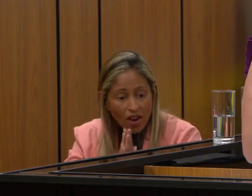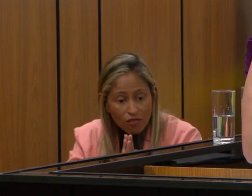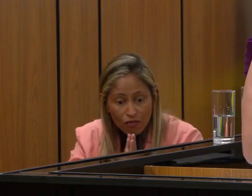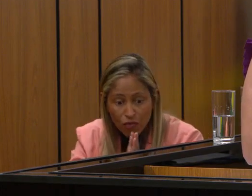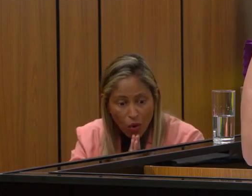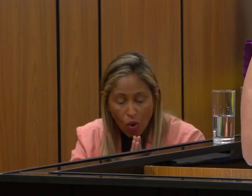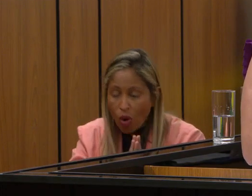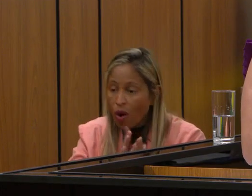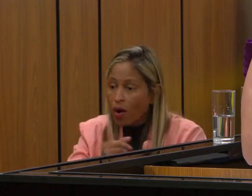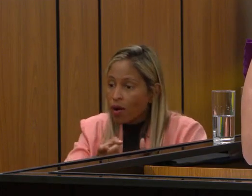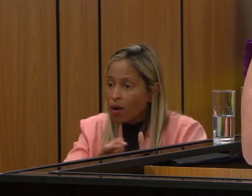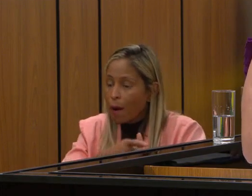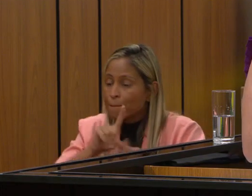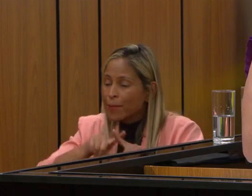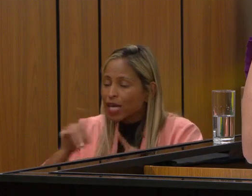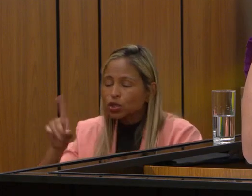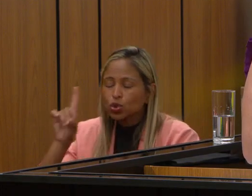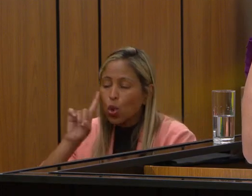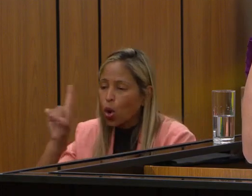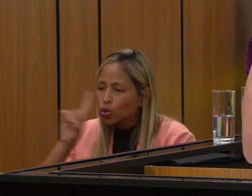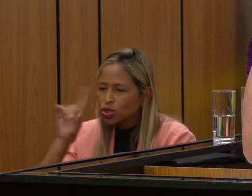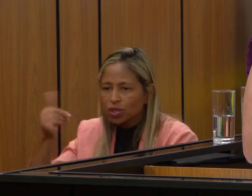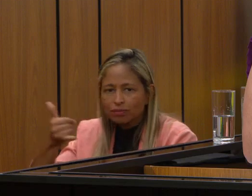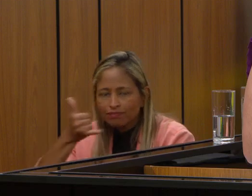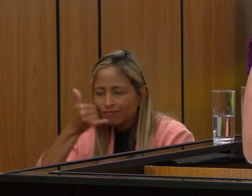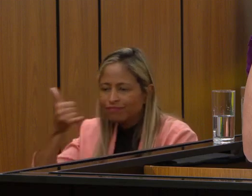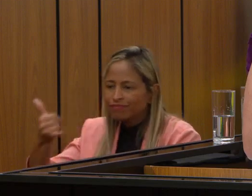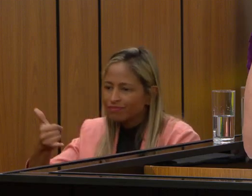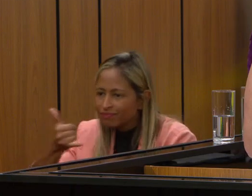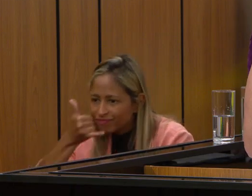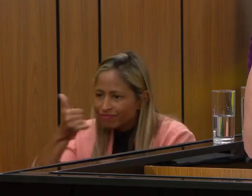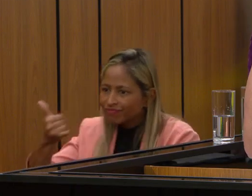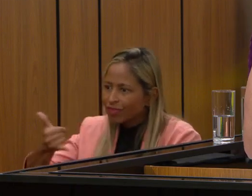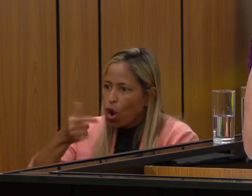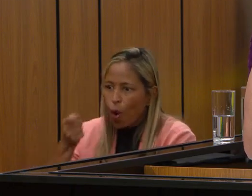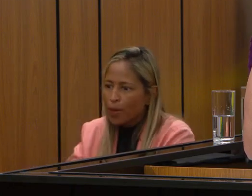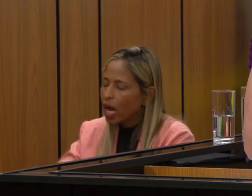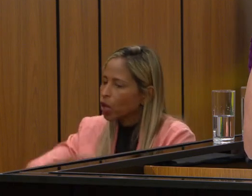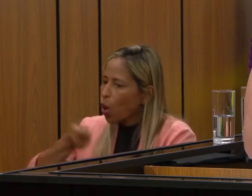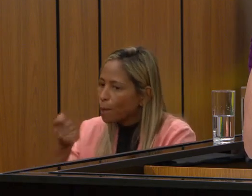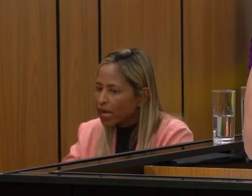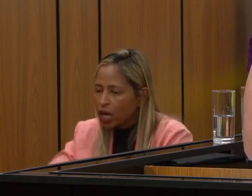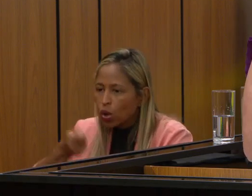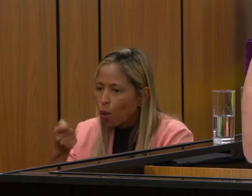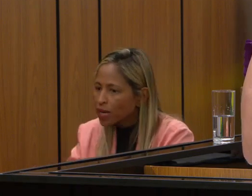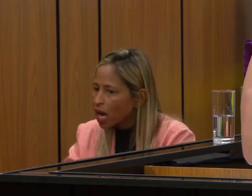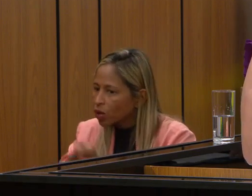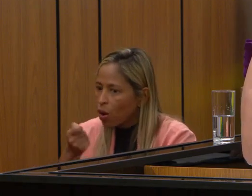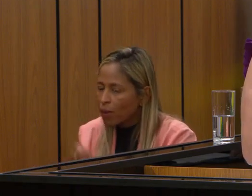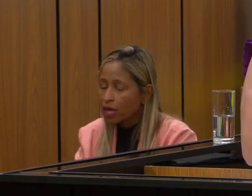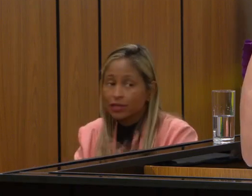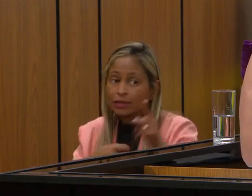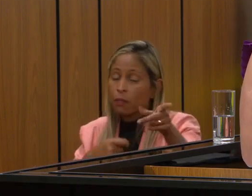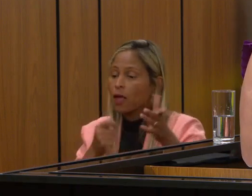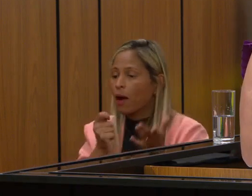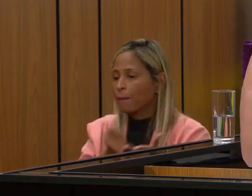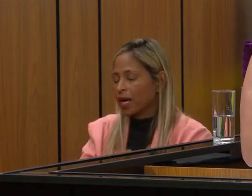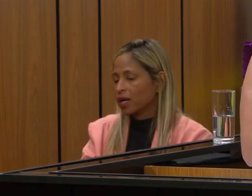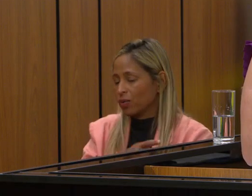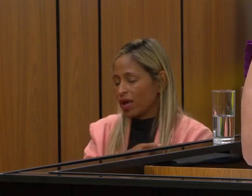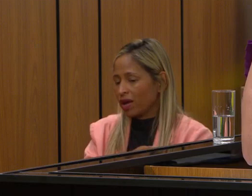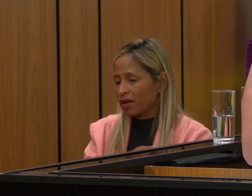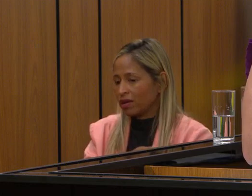recebendo ligações cobranças e assim atormentando